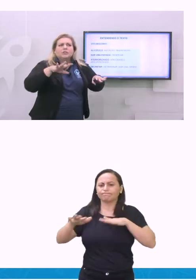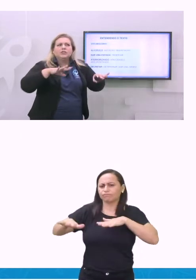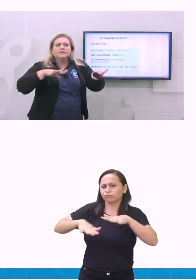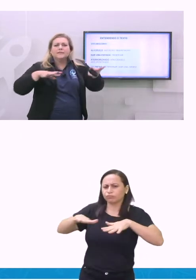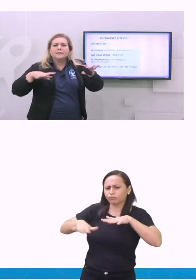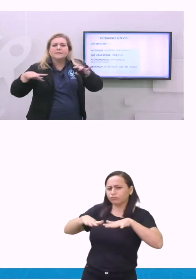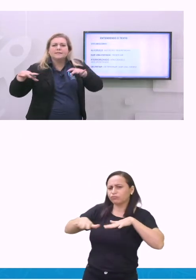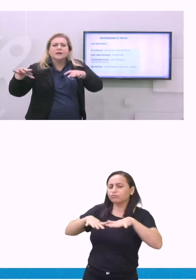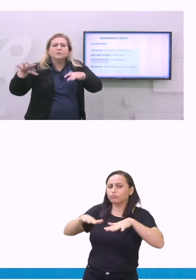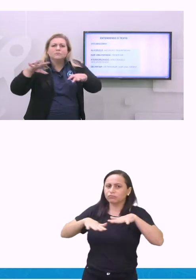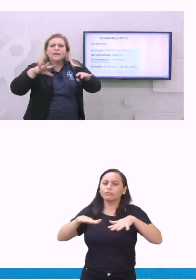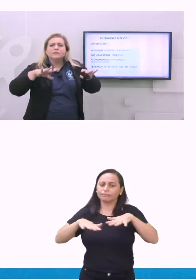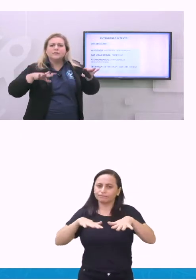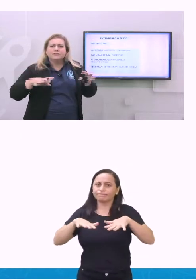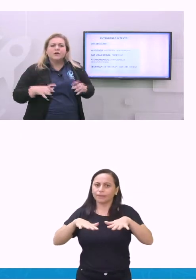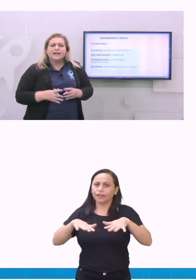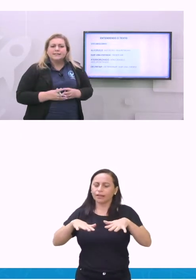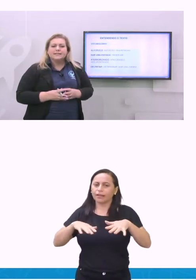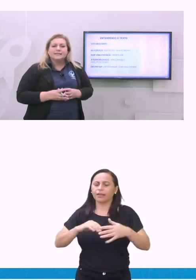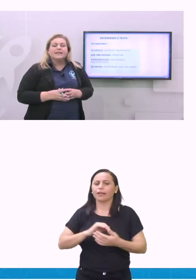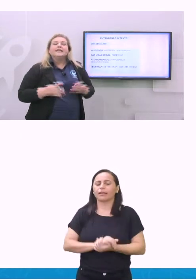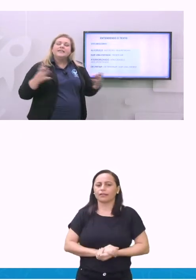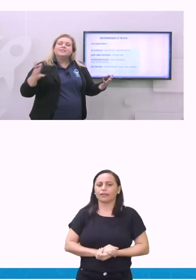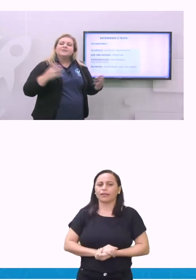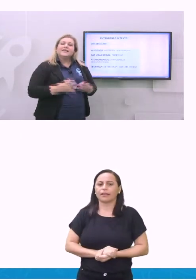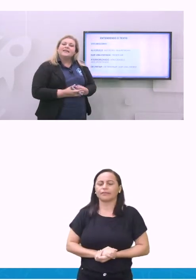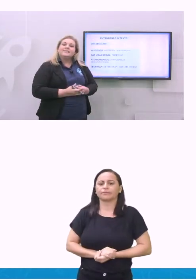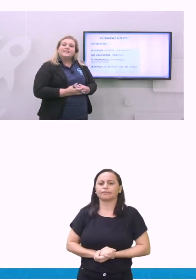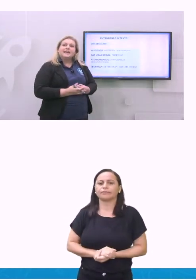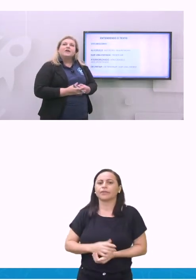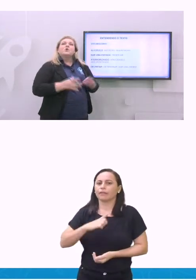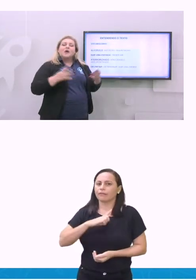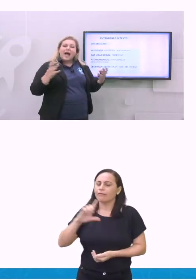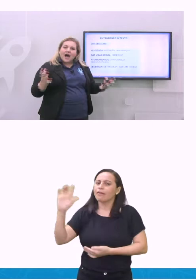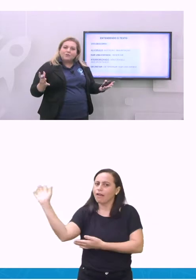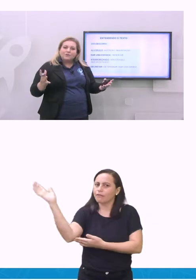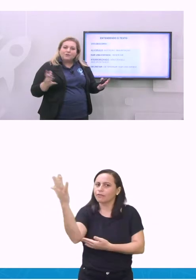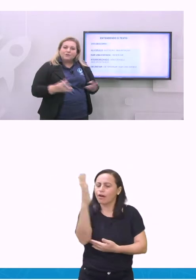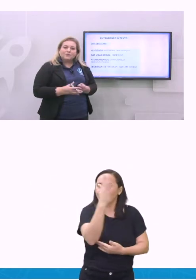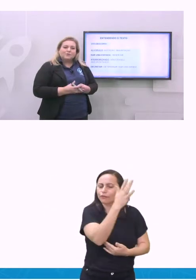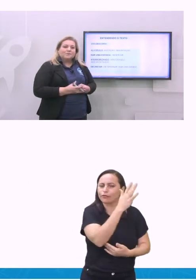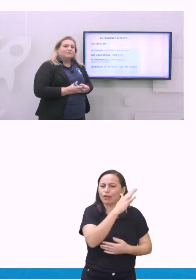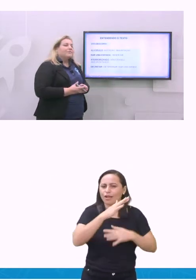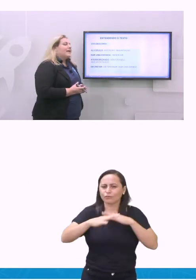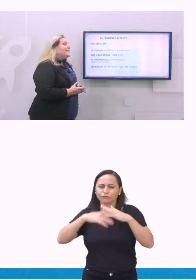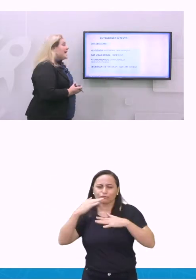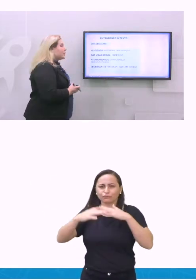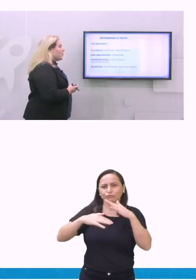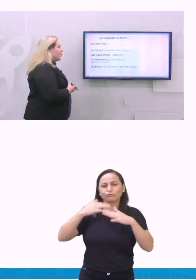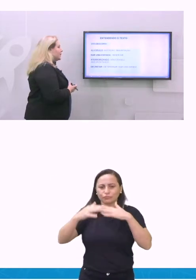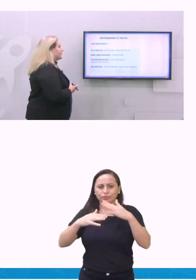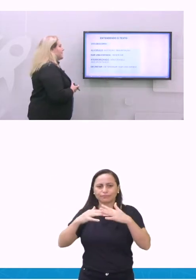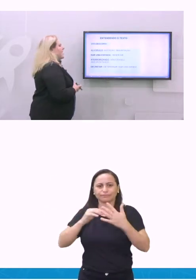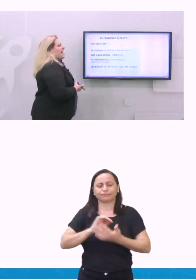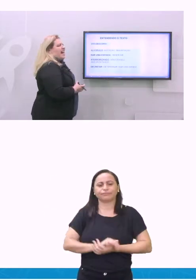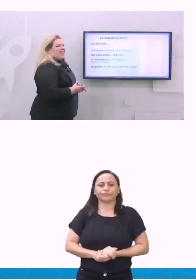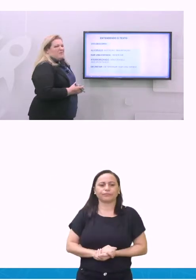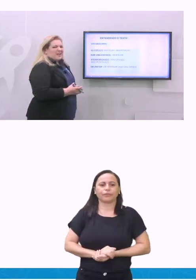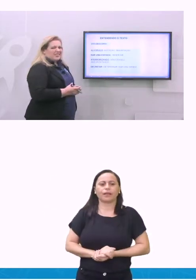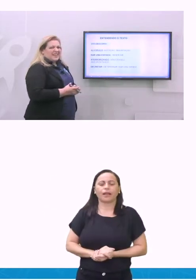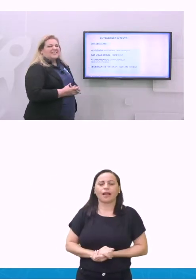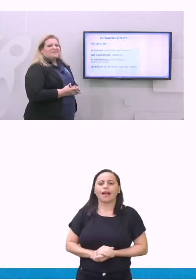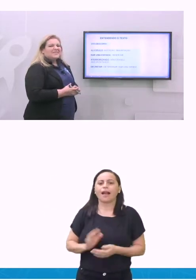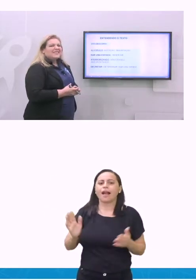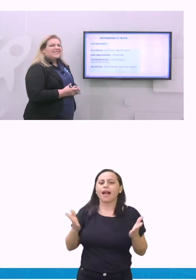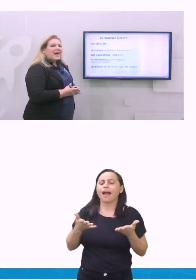uma agitação no meio da floresta. Isso que quer dizer alvoroço. E agora? Eu